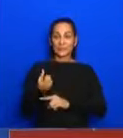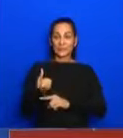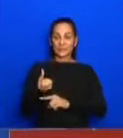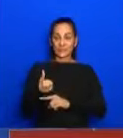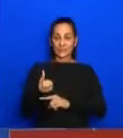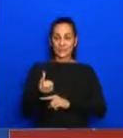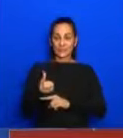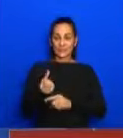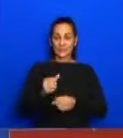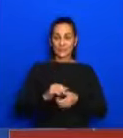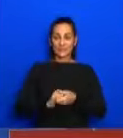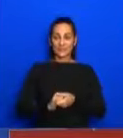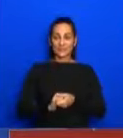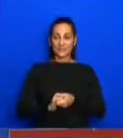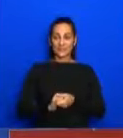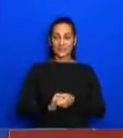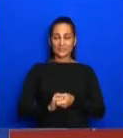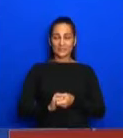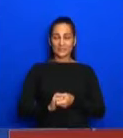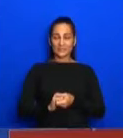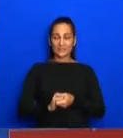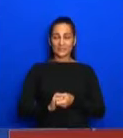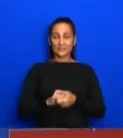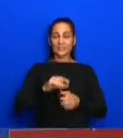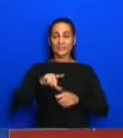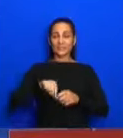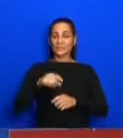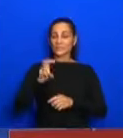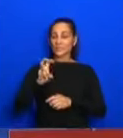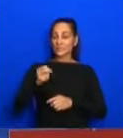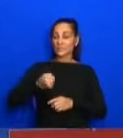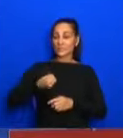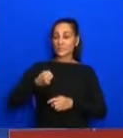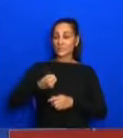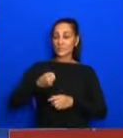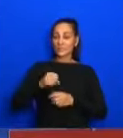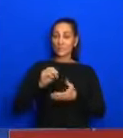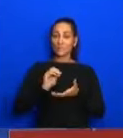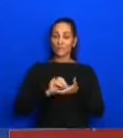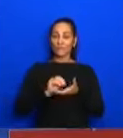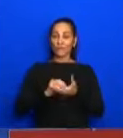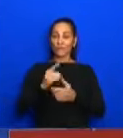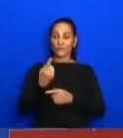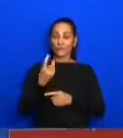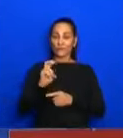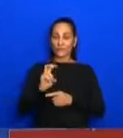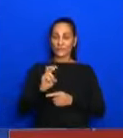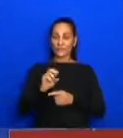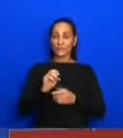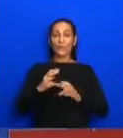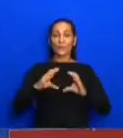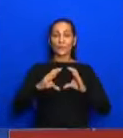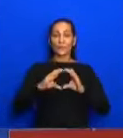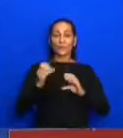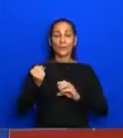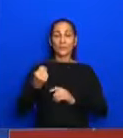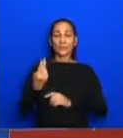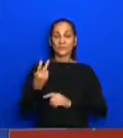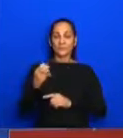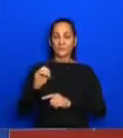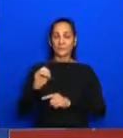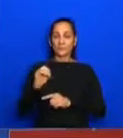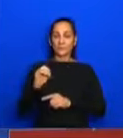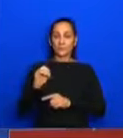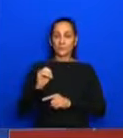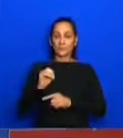26. Rosa 26. Foram sorteados 5 números. Faltam 15. Bola branca número 20.